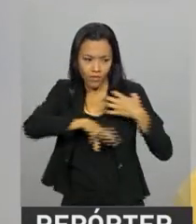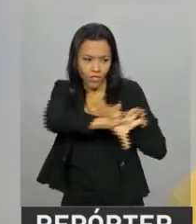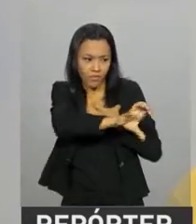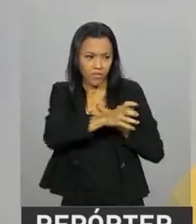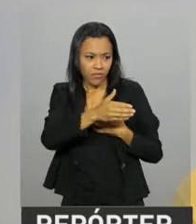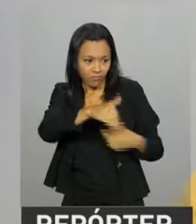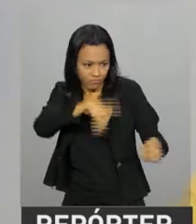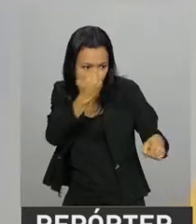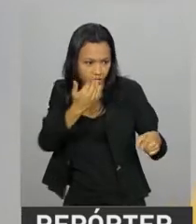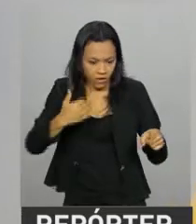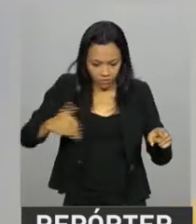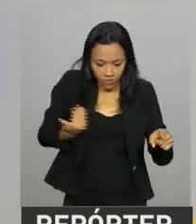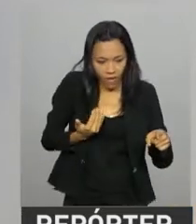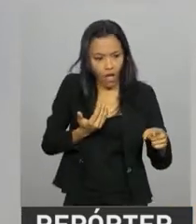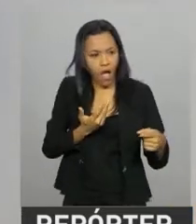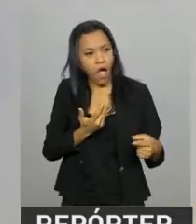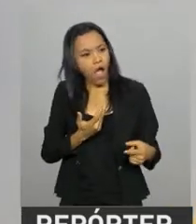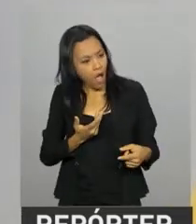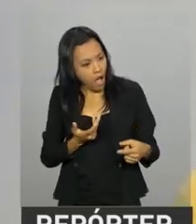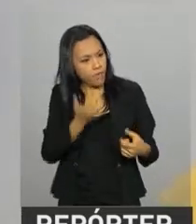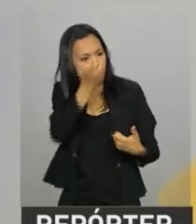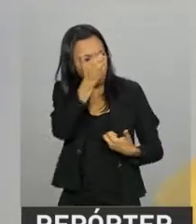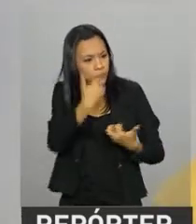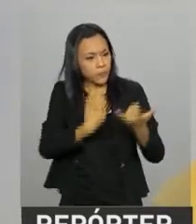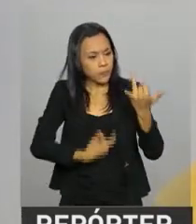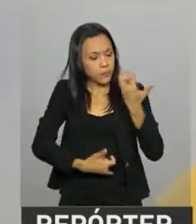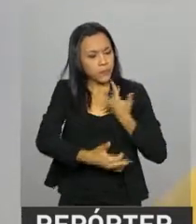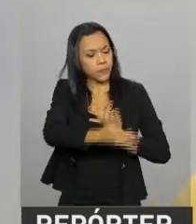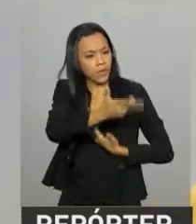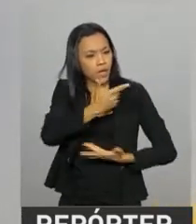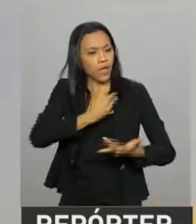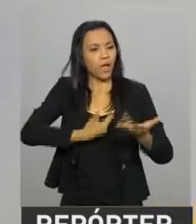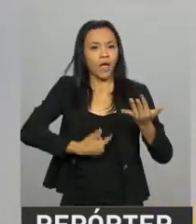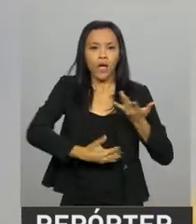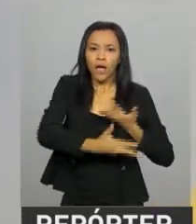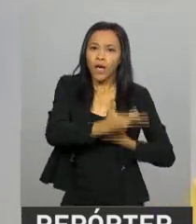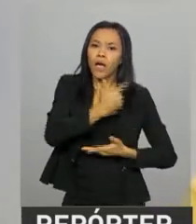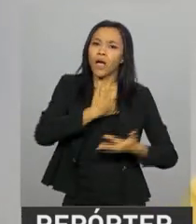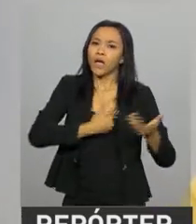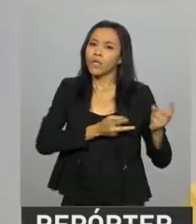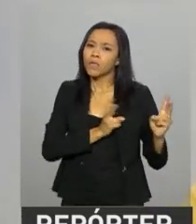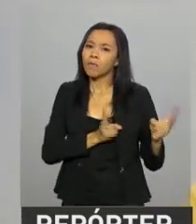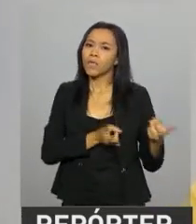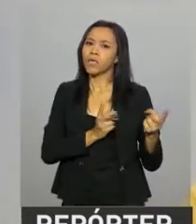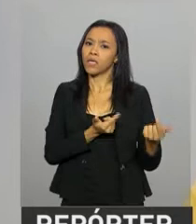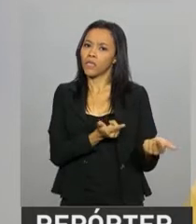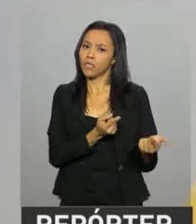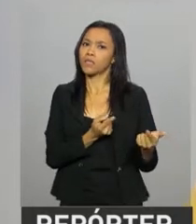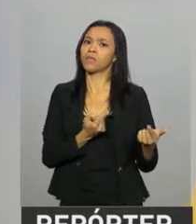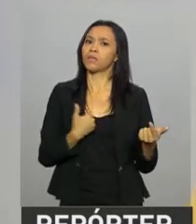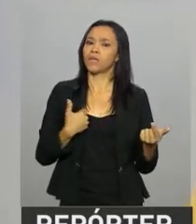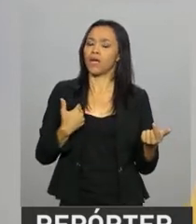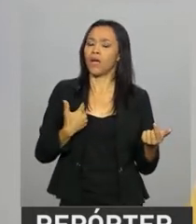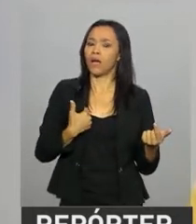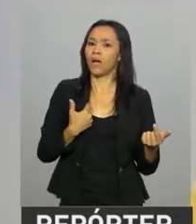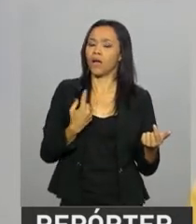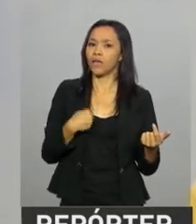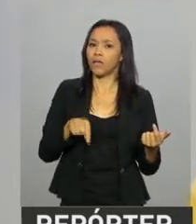né? Que vão fazer, que estão na enfermaria com você. E você começa